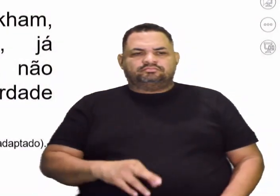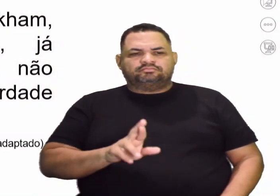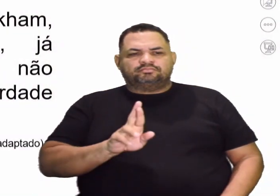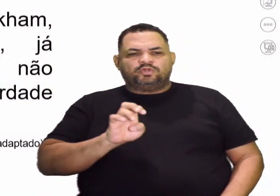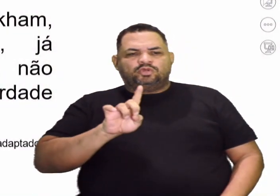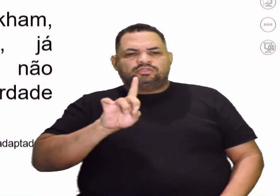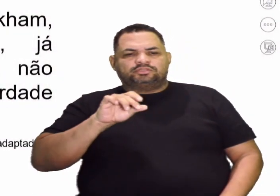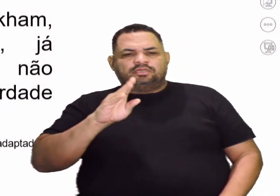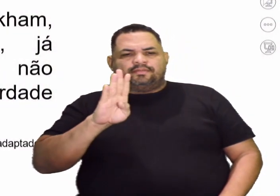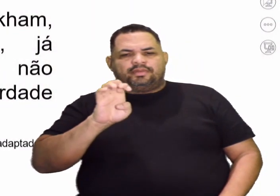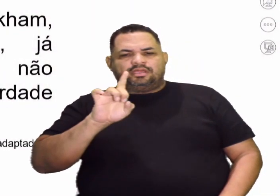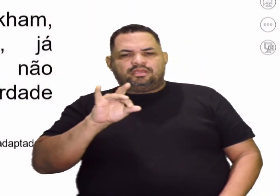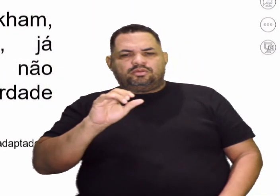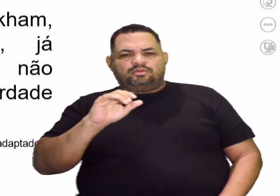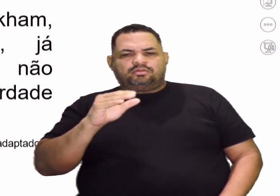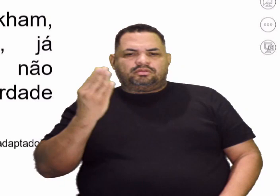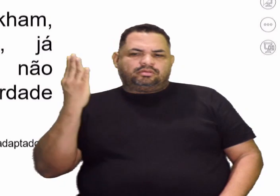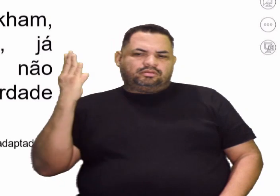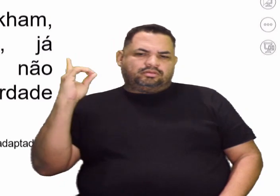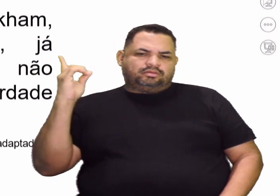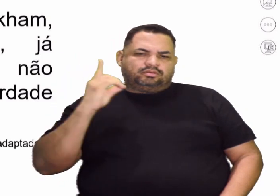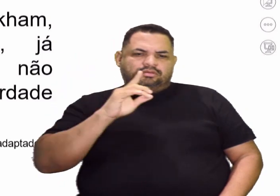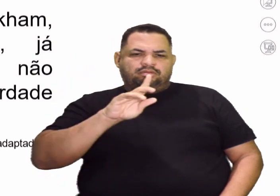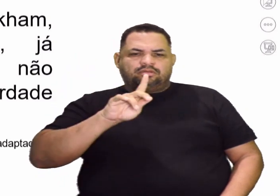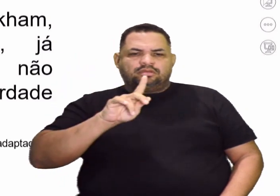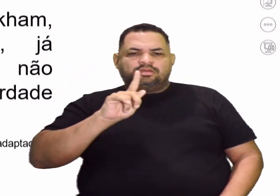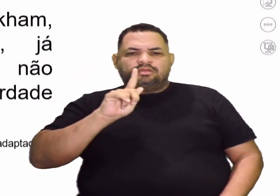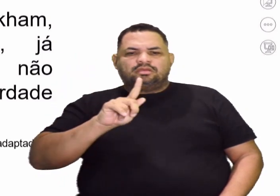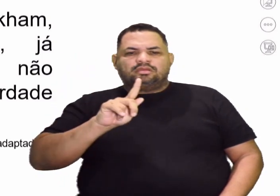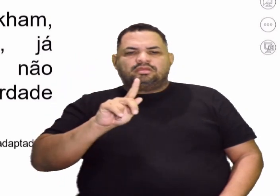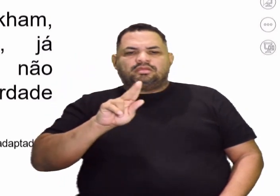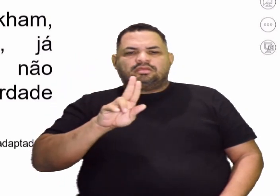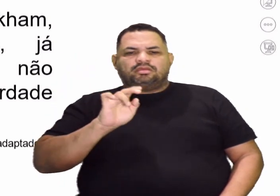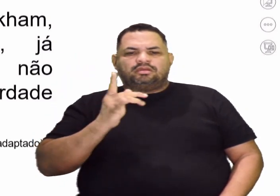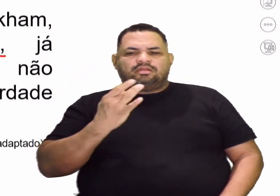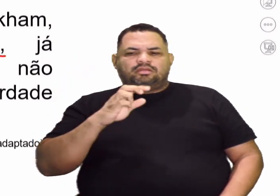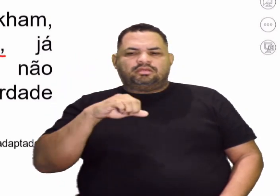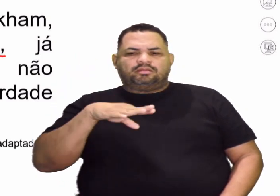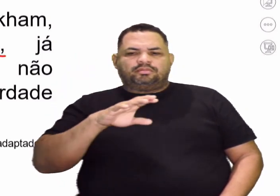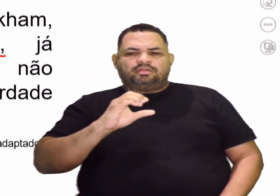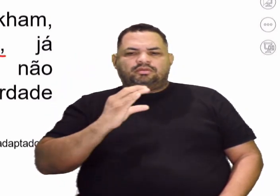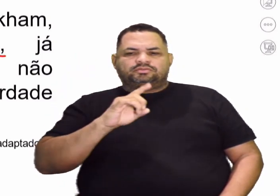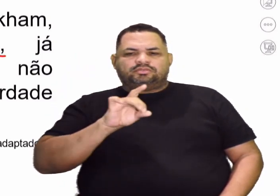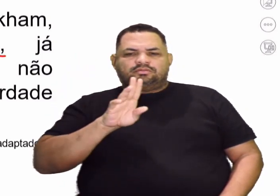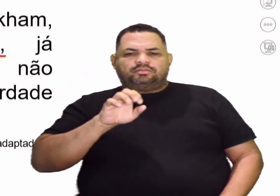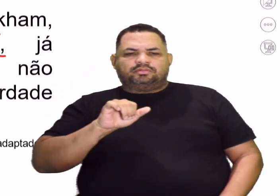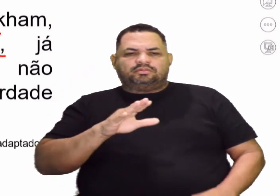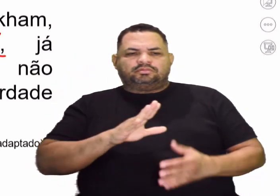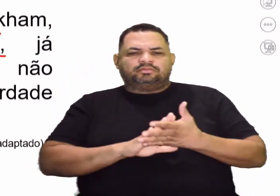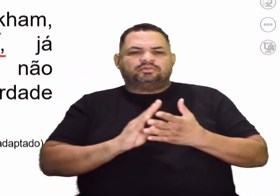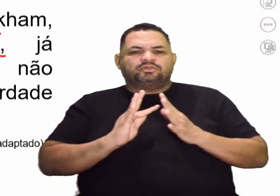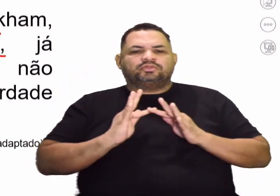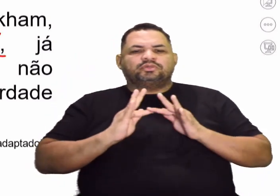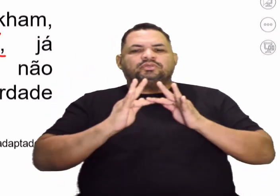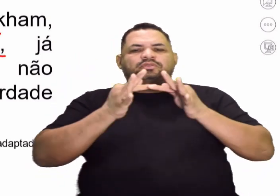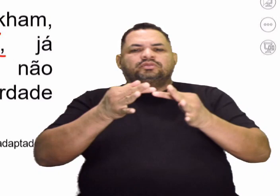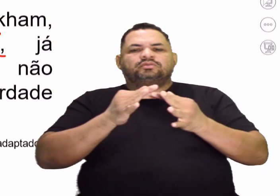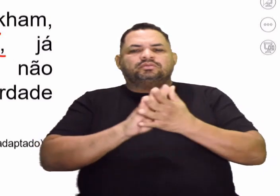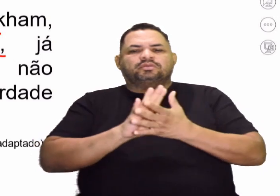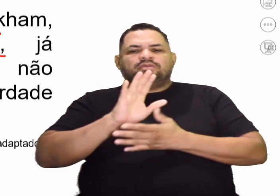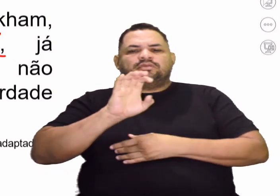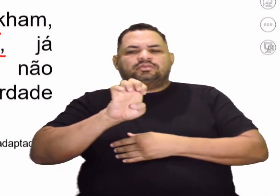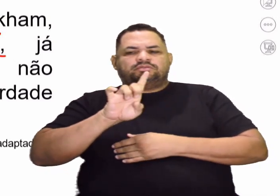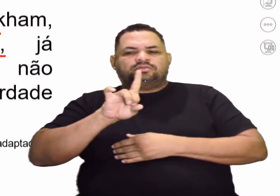Roger Bacon e Guilherme de Ockham, são considerados os últimos escolásticos, ou seja, do período da